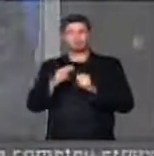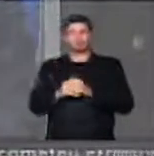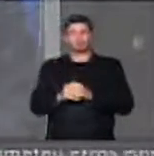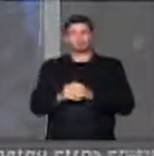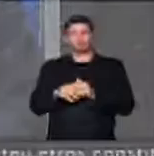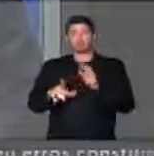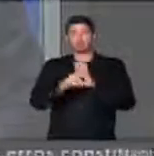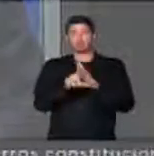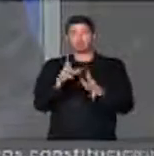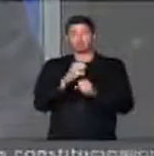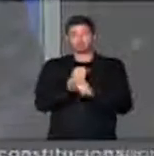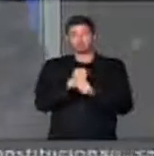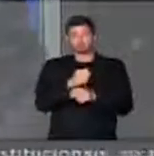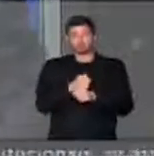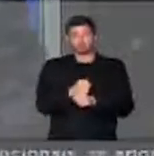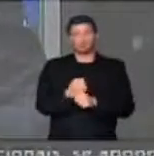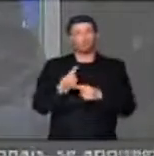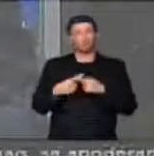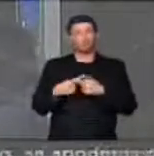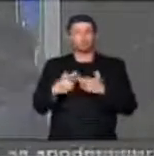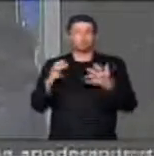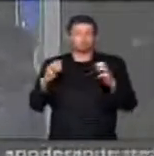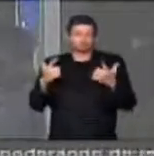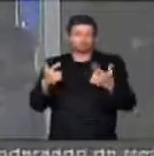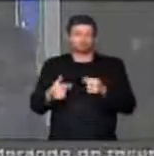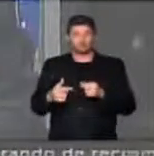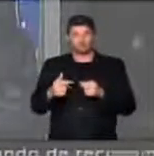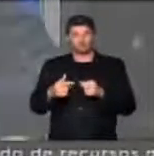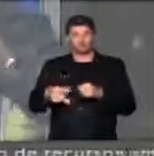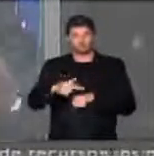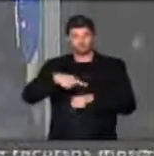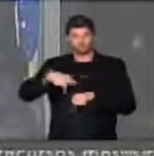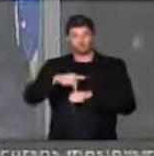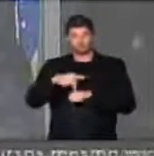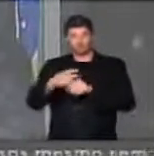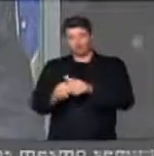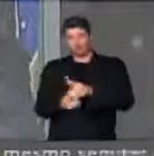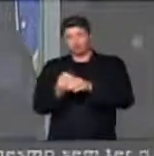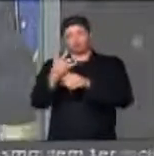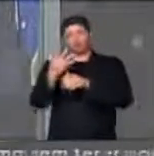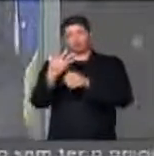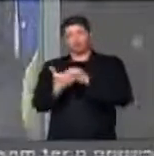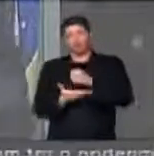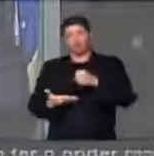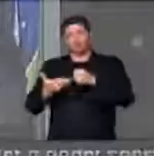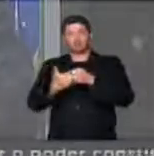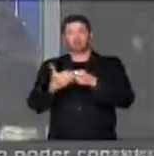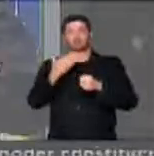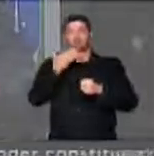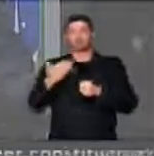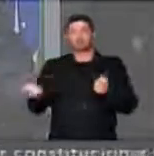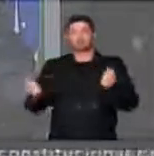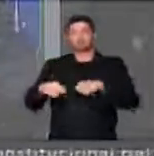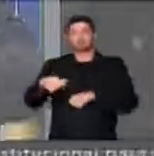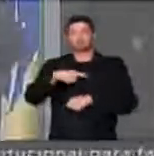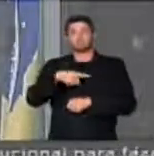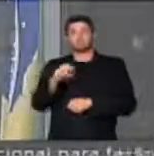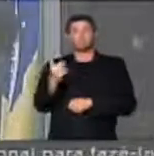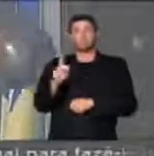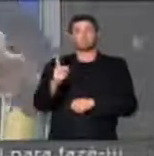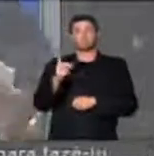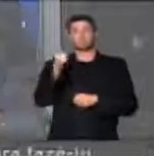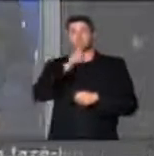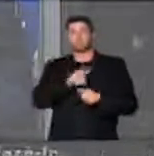leis orçamentárias, porque, afinal de contas, o Estado se institui em função da sua capacidade